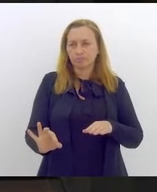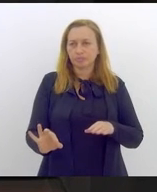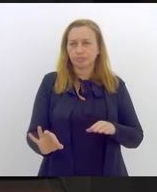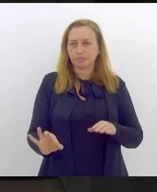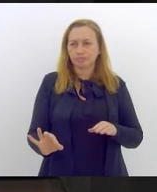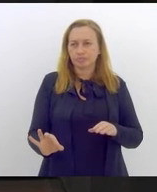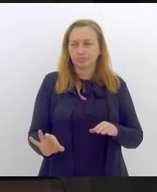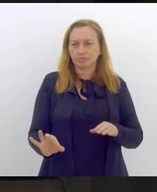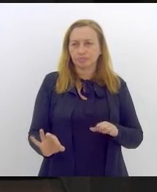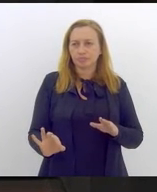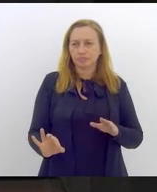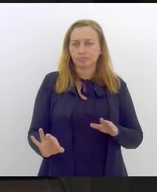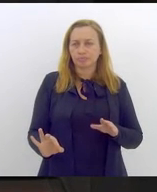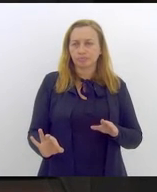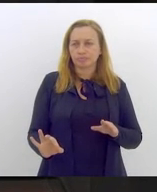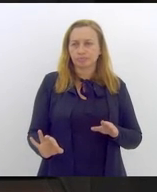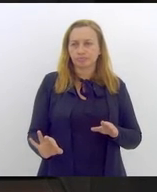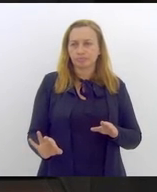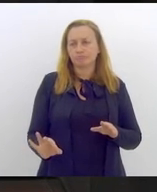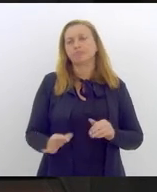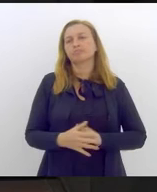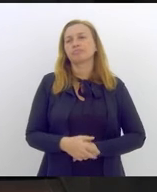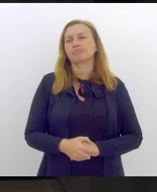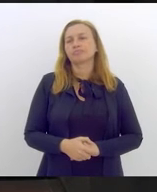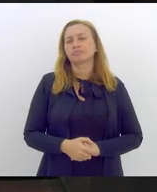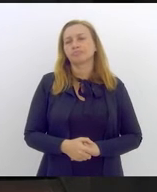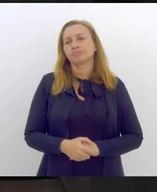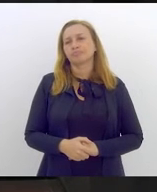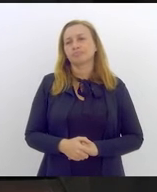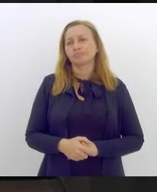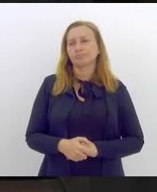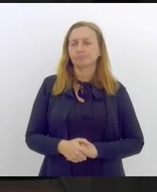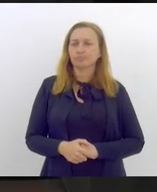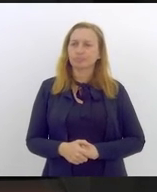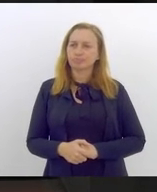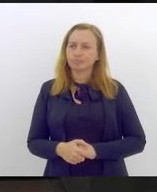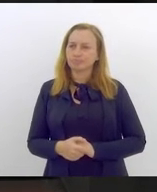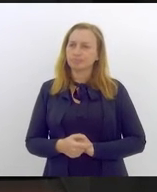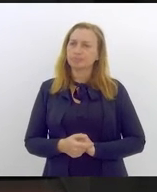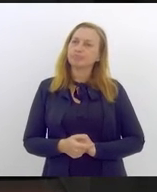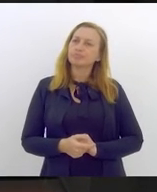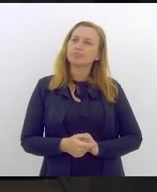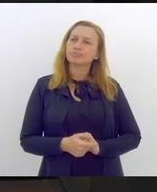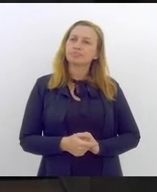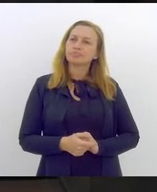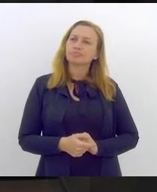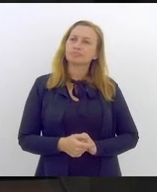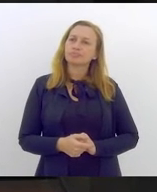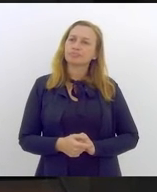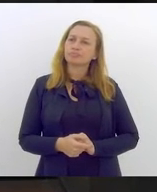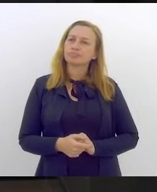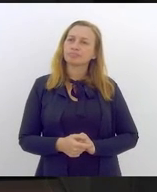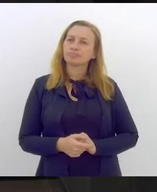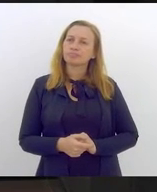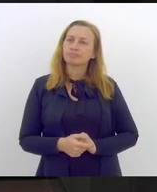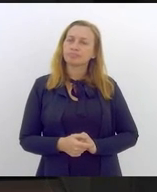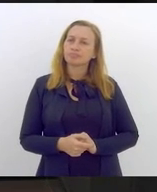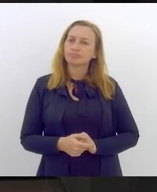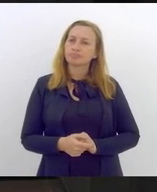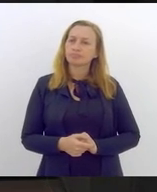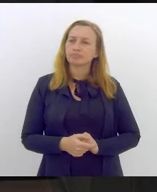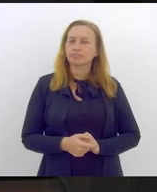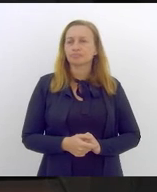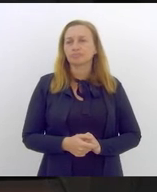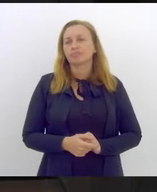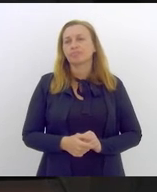da taxa na taxa de desemprego é praticamente 70% da taxa de desemprego a nível